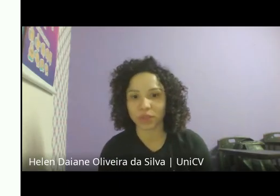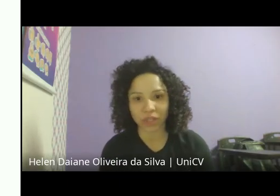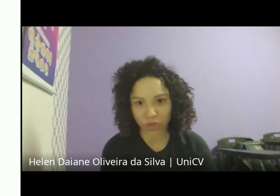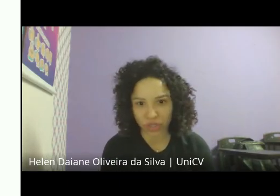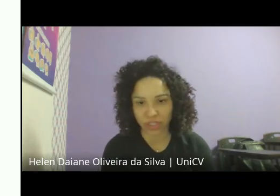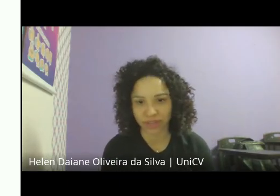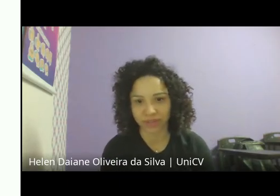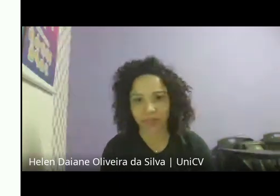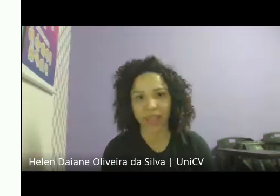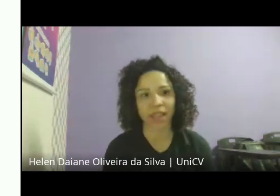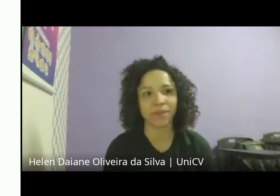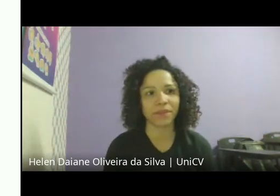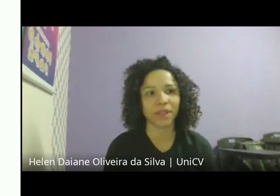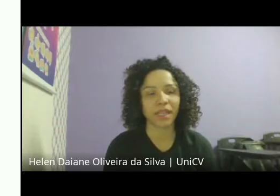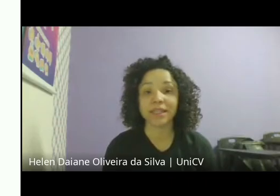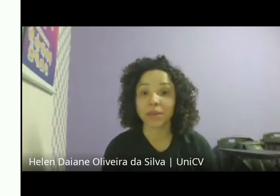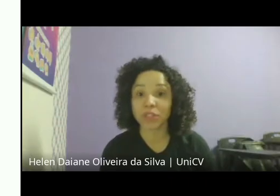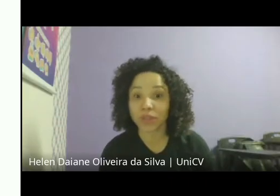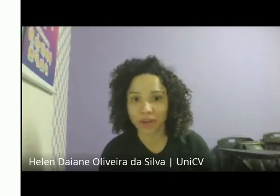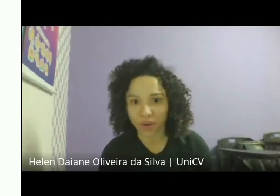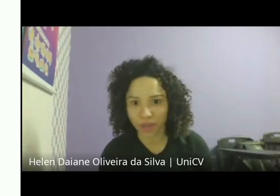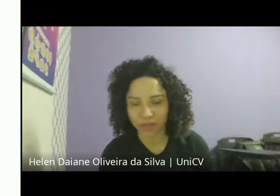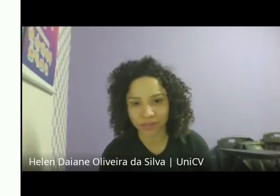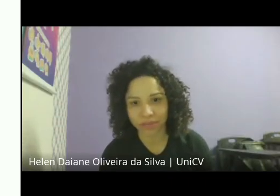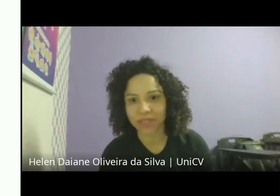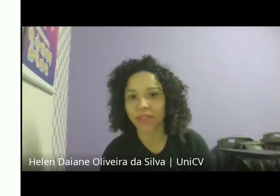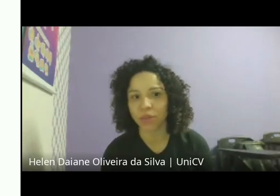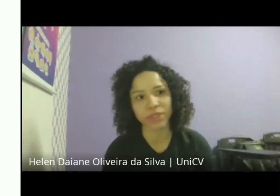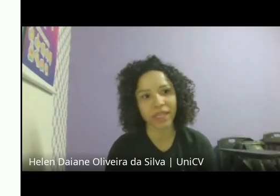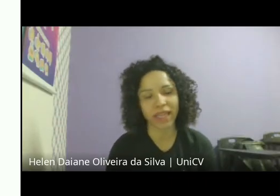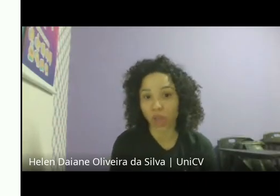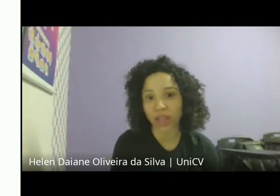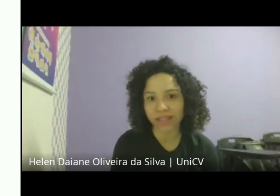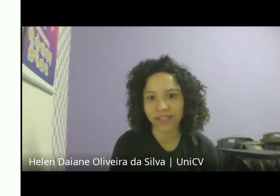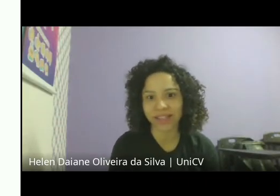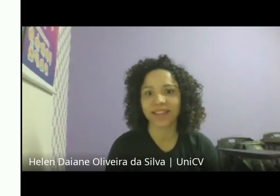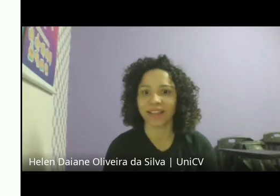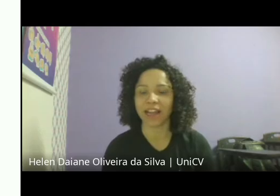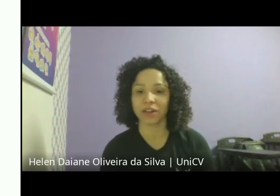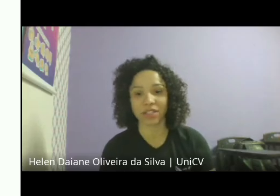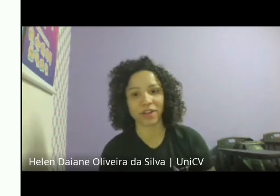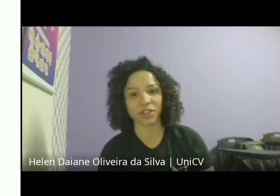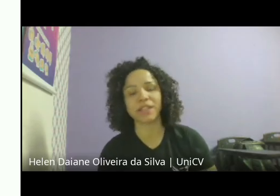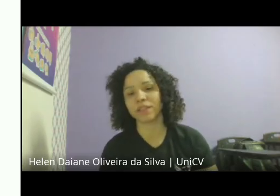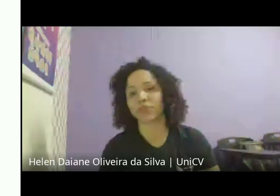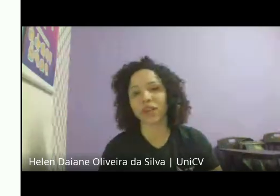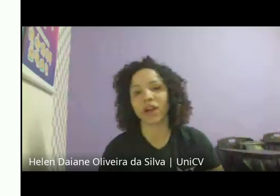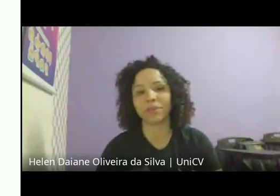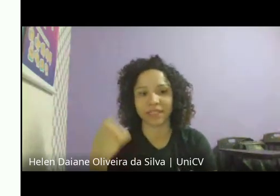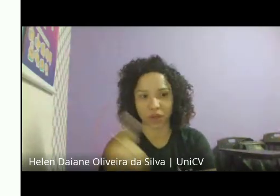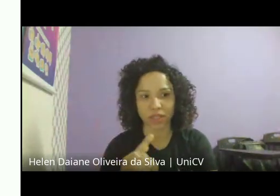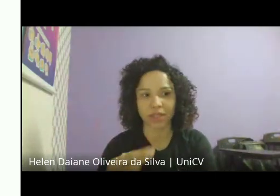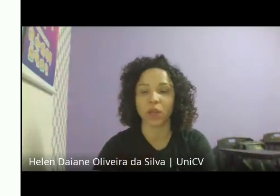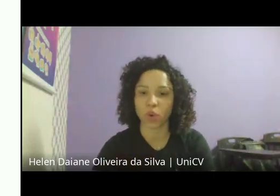vamos estudar hoje? Estamos estudando agora. Estamos. Quem que é? Nós. Tá? Na nossa frase não aparece, estamos estudando